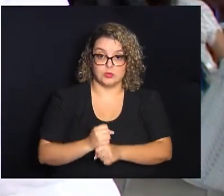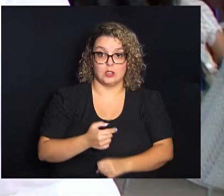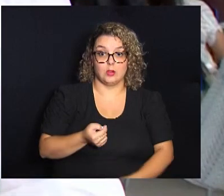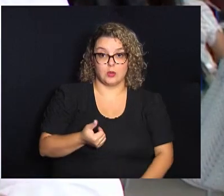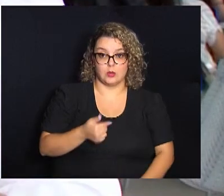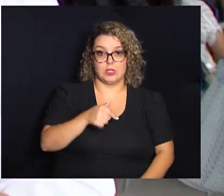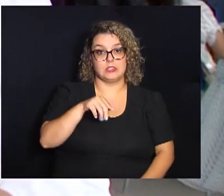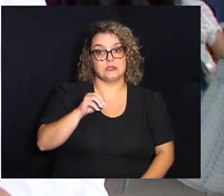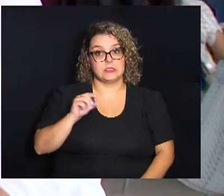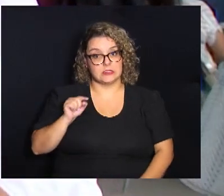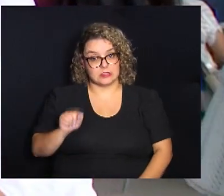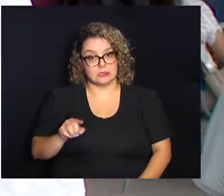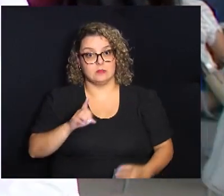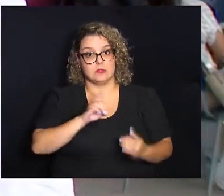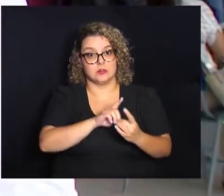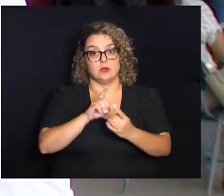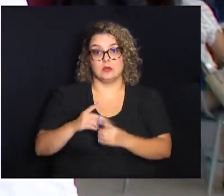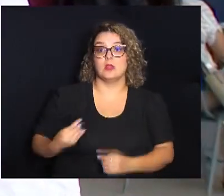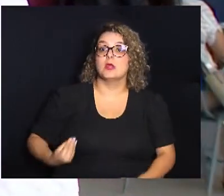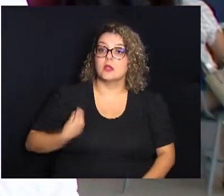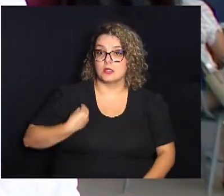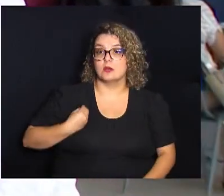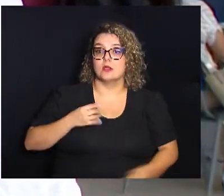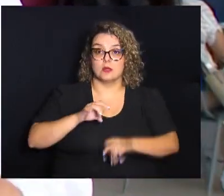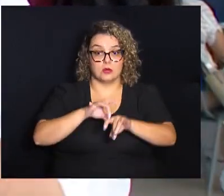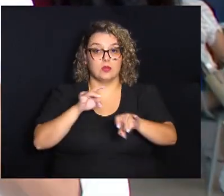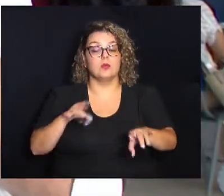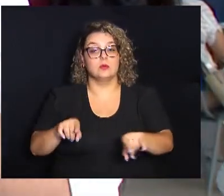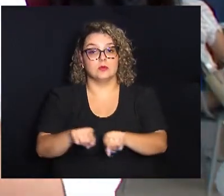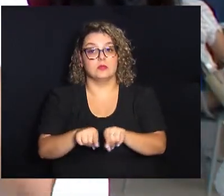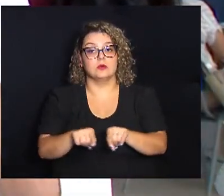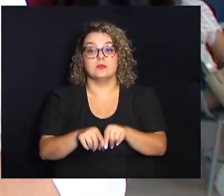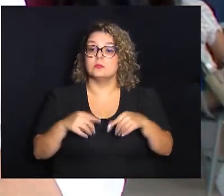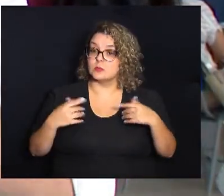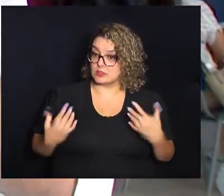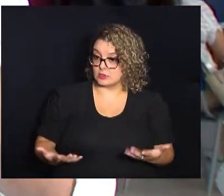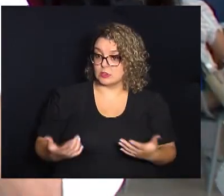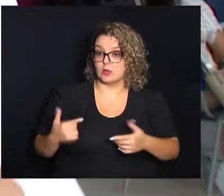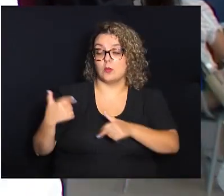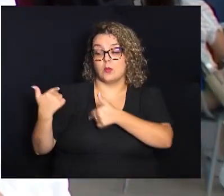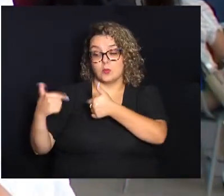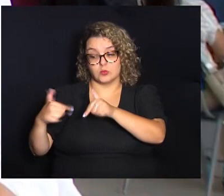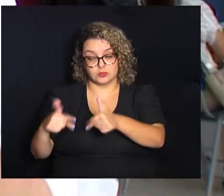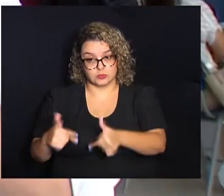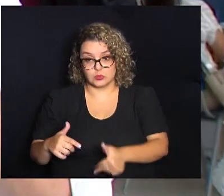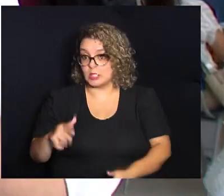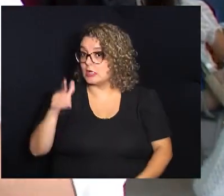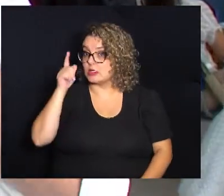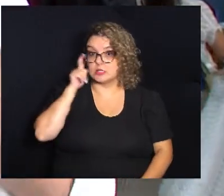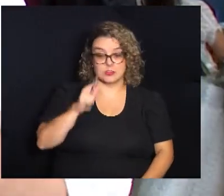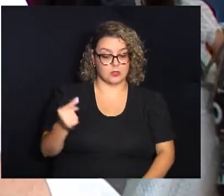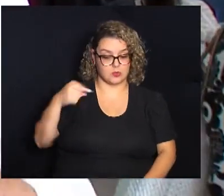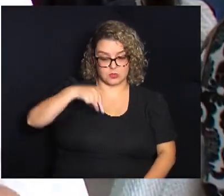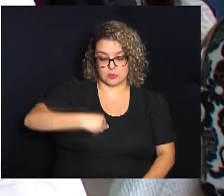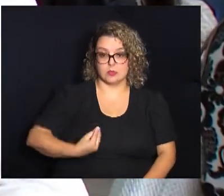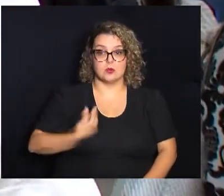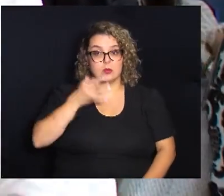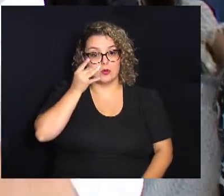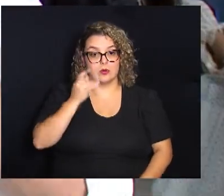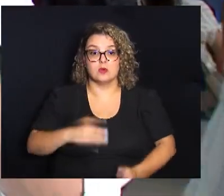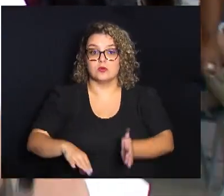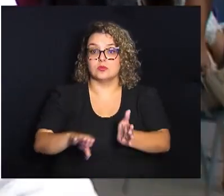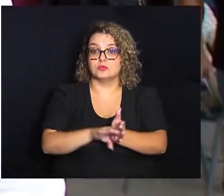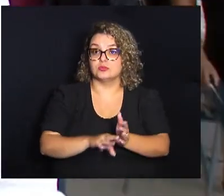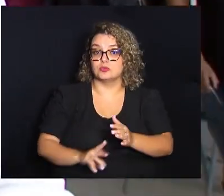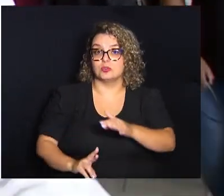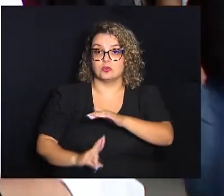mil atendimentos entre presencial e online. Então, o trabalhador que não conseguiu vir aqui ou veio aqui no feirão